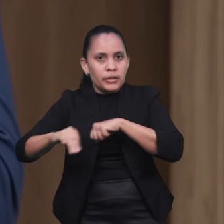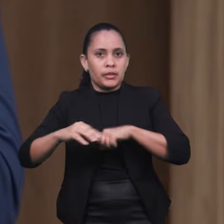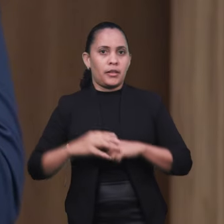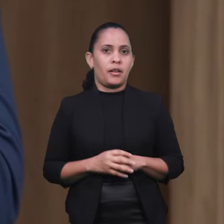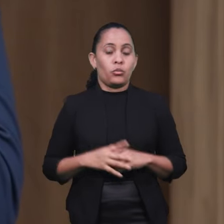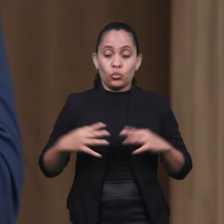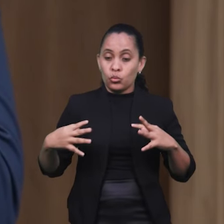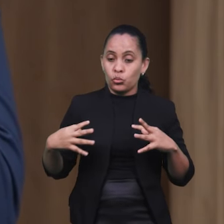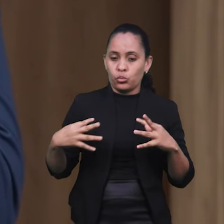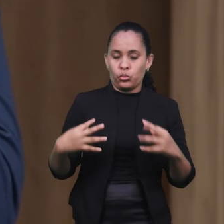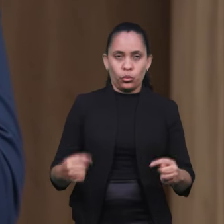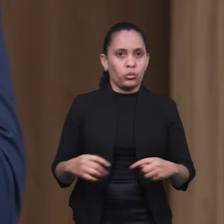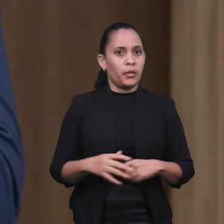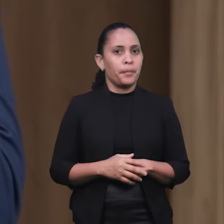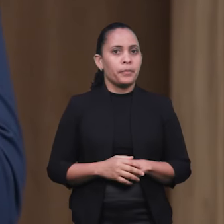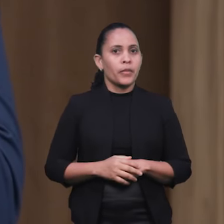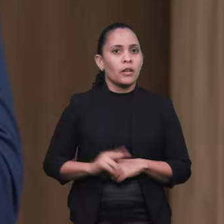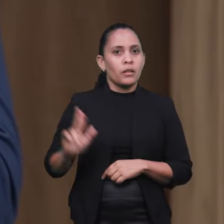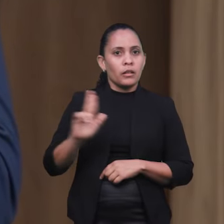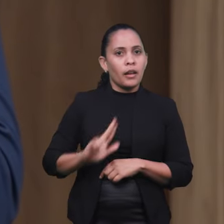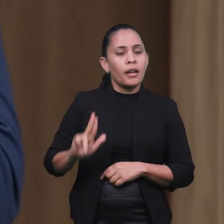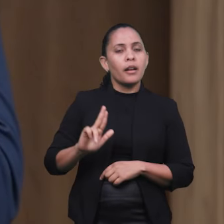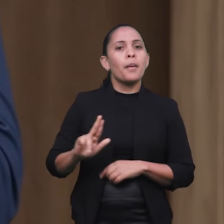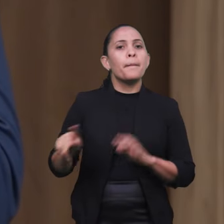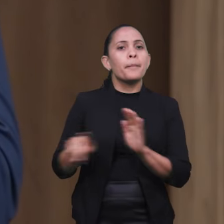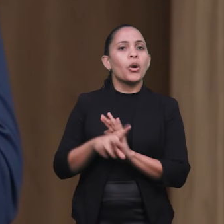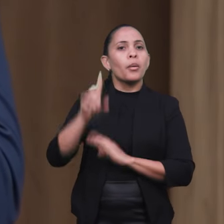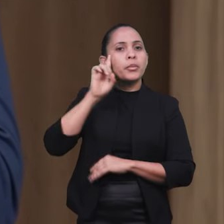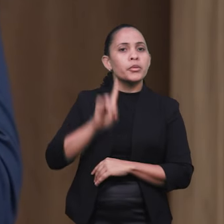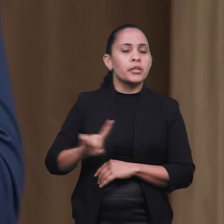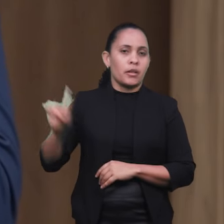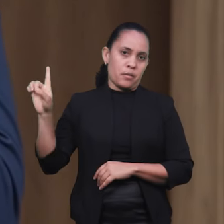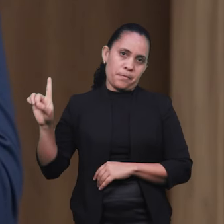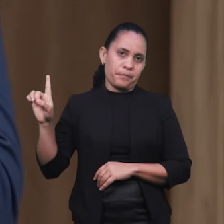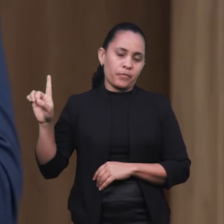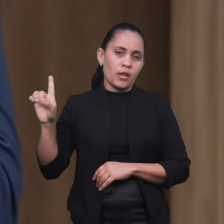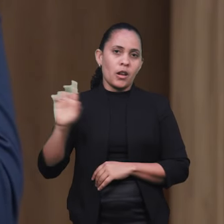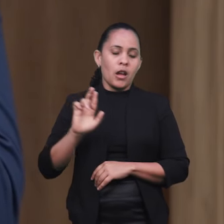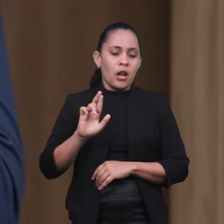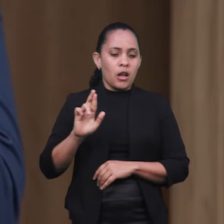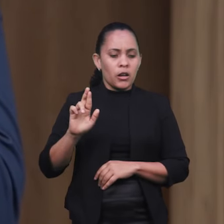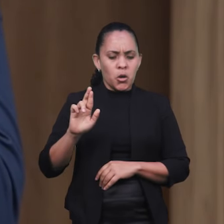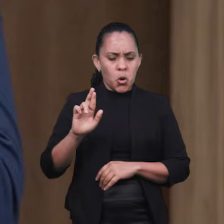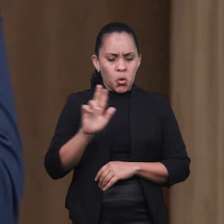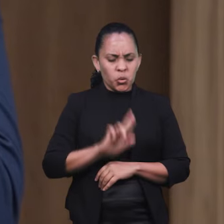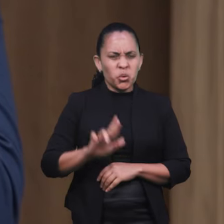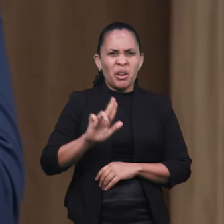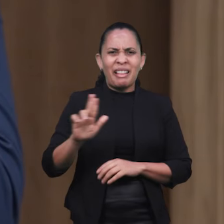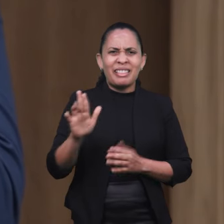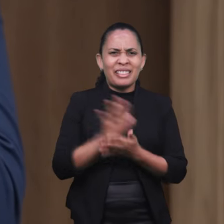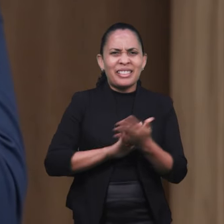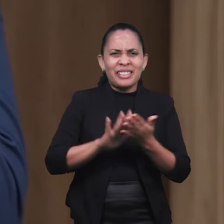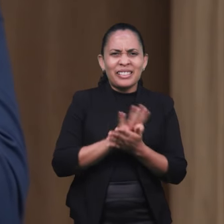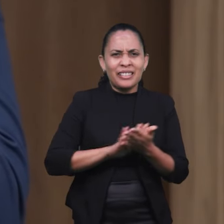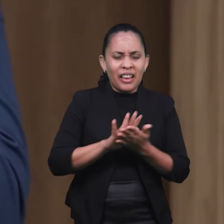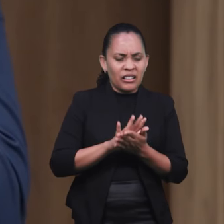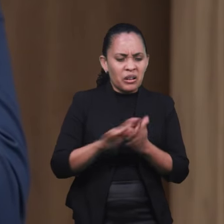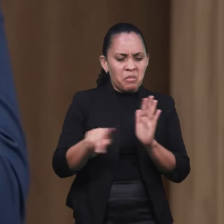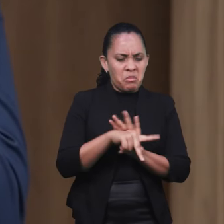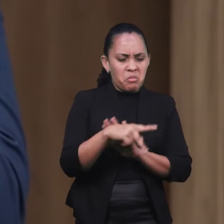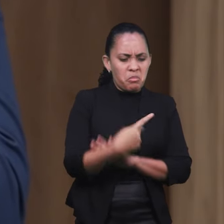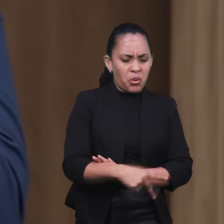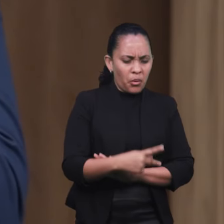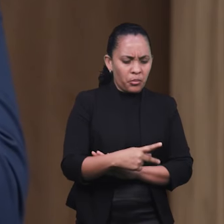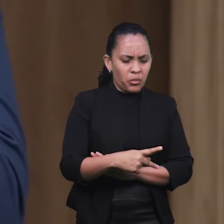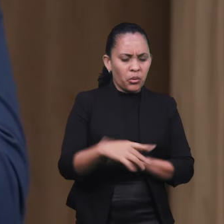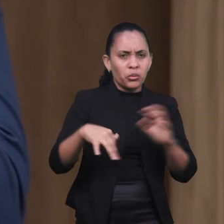ministério não foram recursos dessa vida. Mas tudo que ele usou, ele não estava escorado em